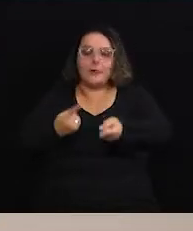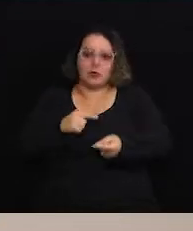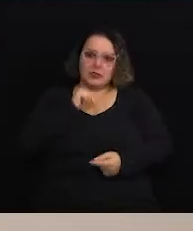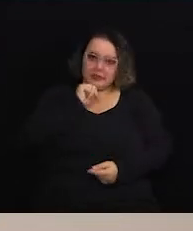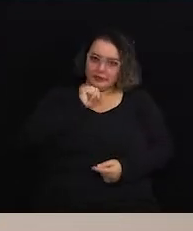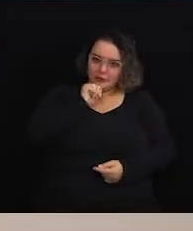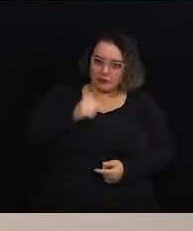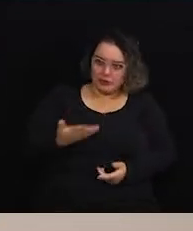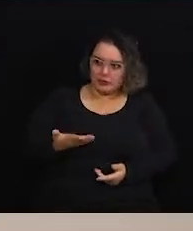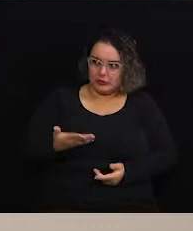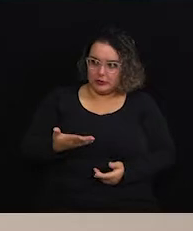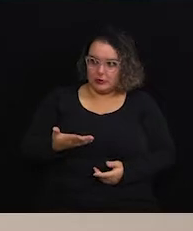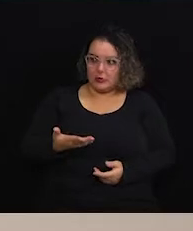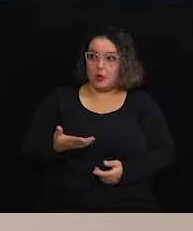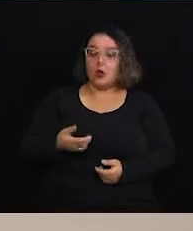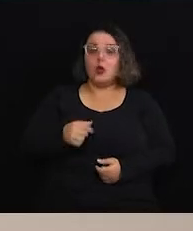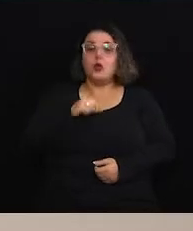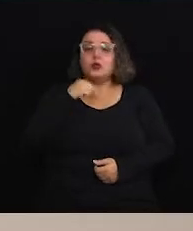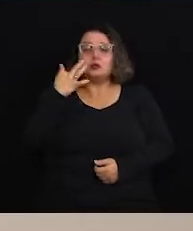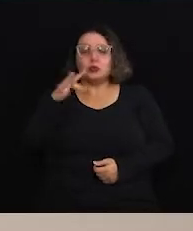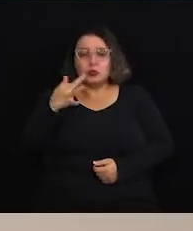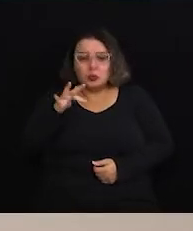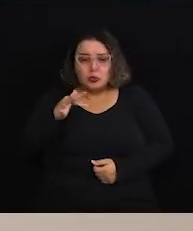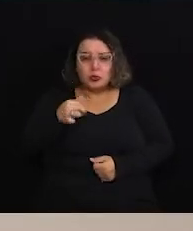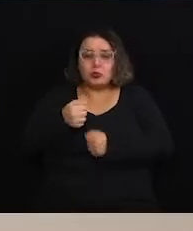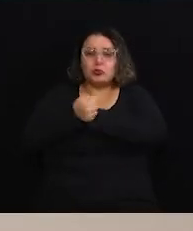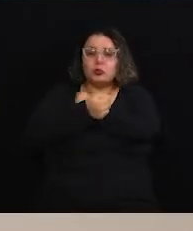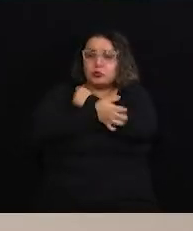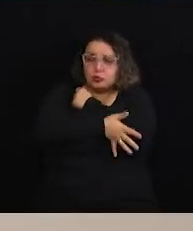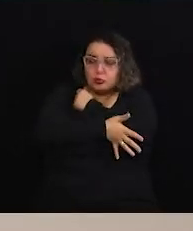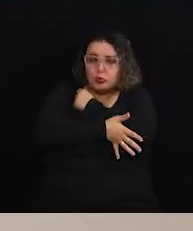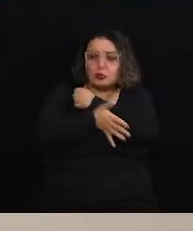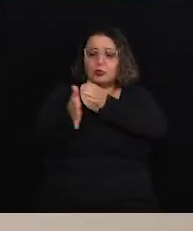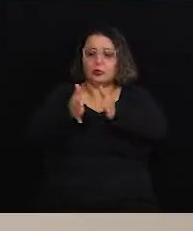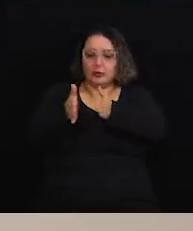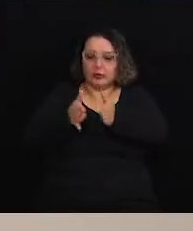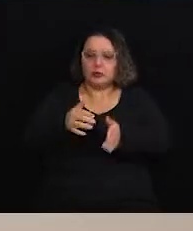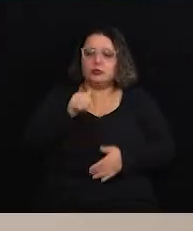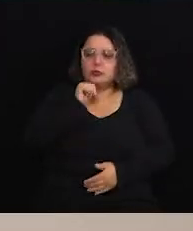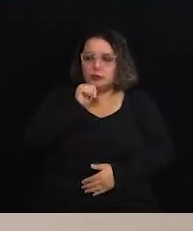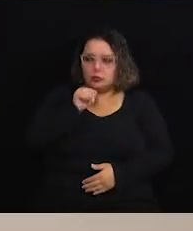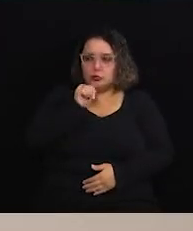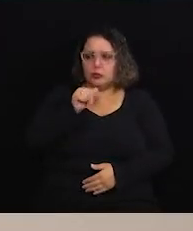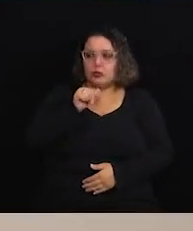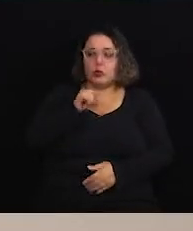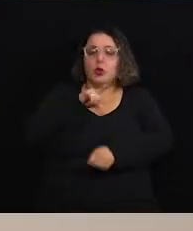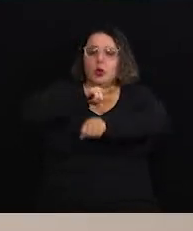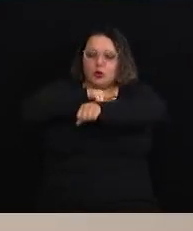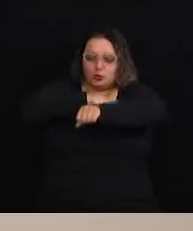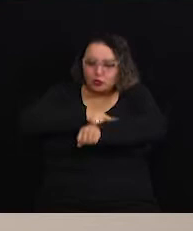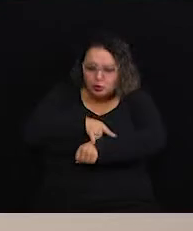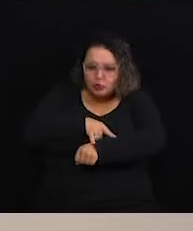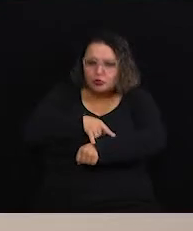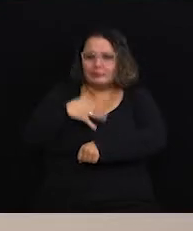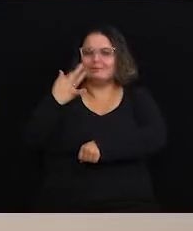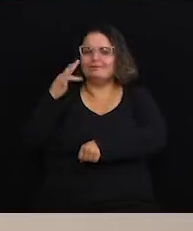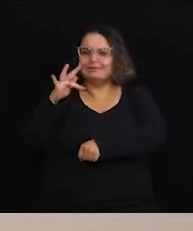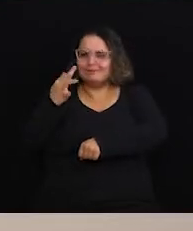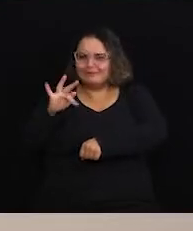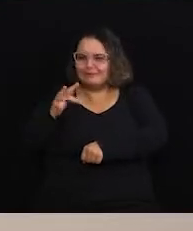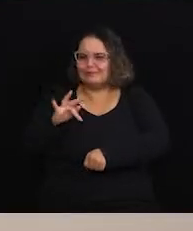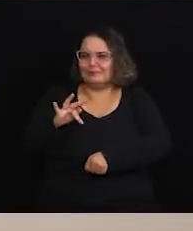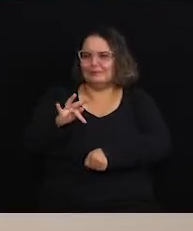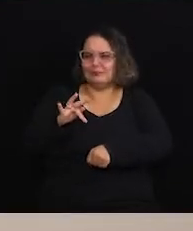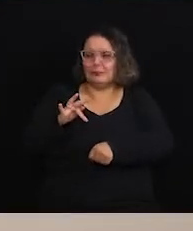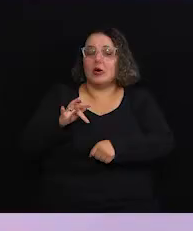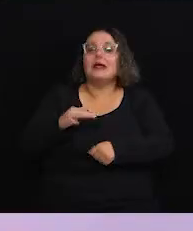ter dor na evacuação, principalmente durante o período menstrual, às vezes dor para urinar durante o período menstrual e muita dor na